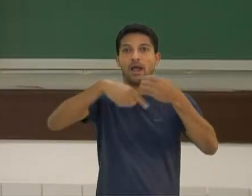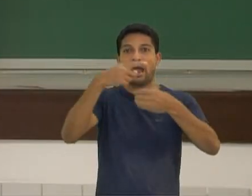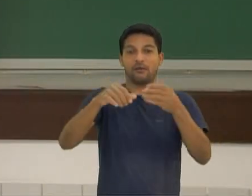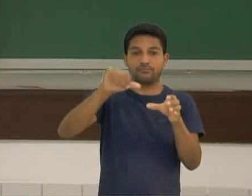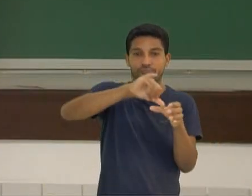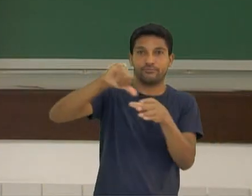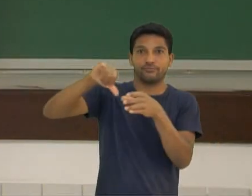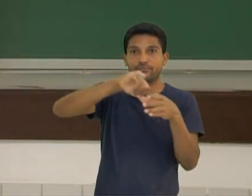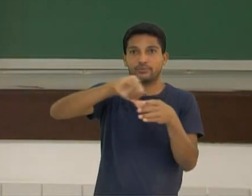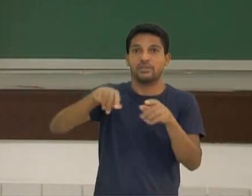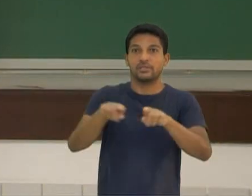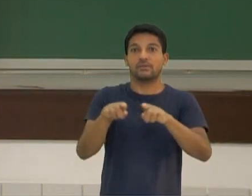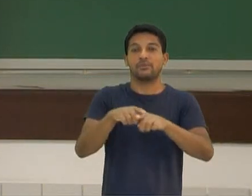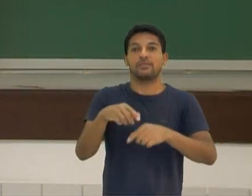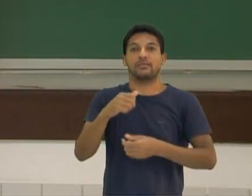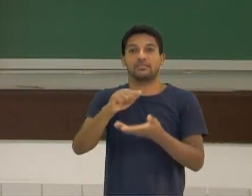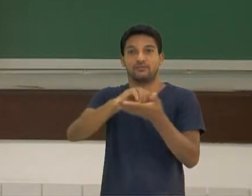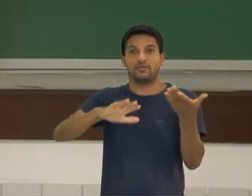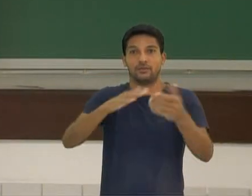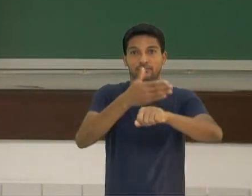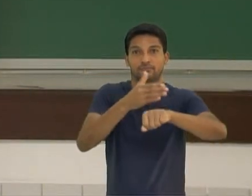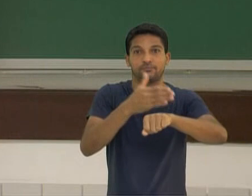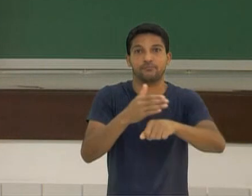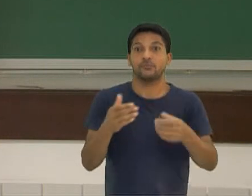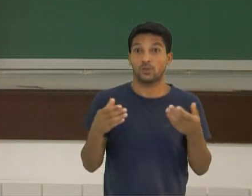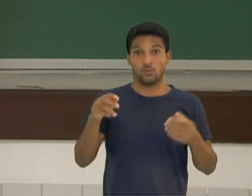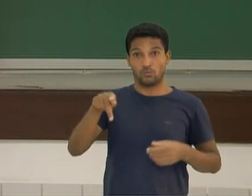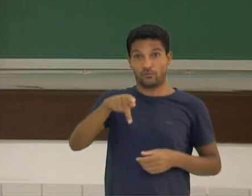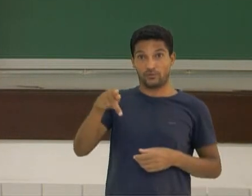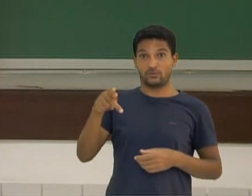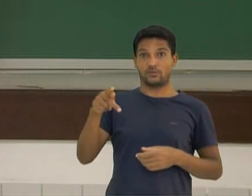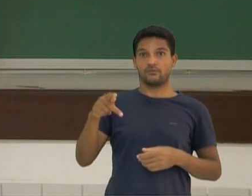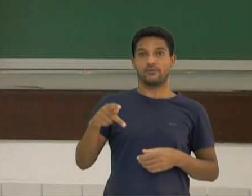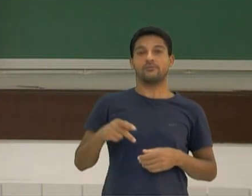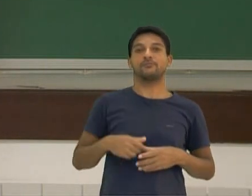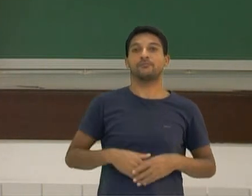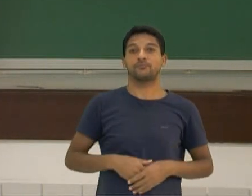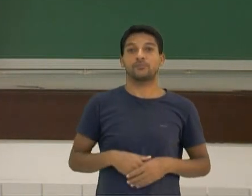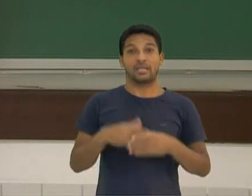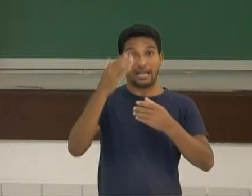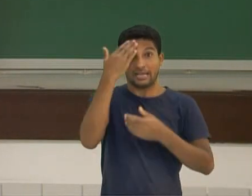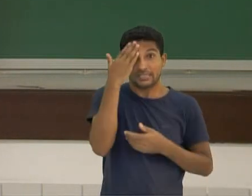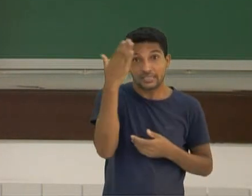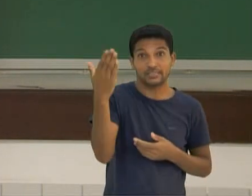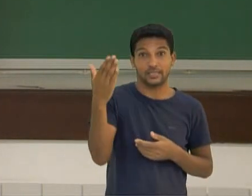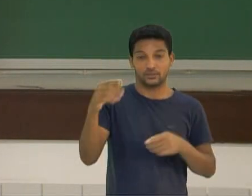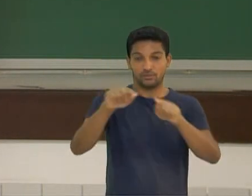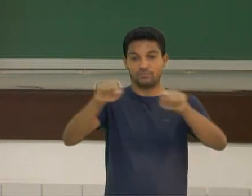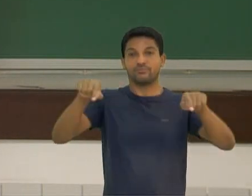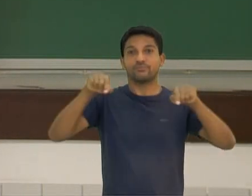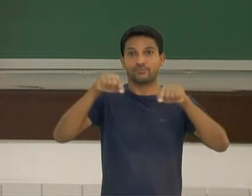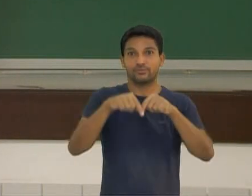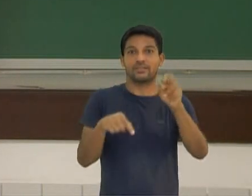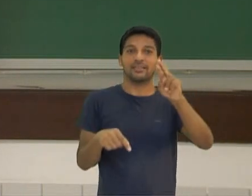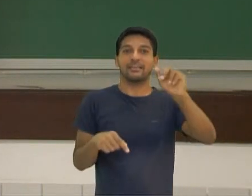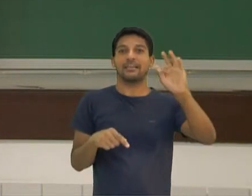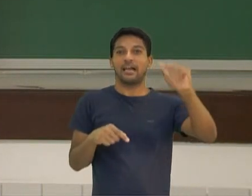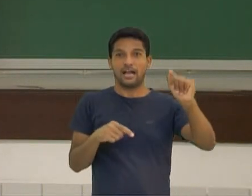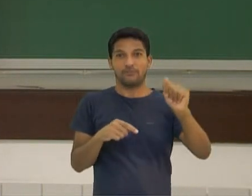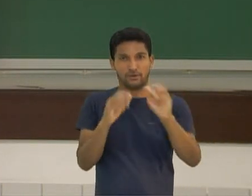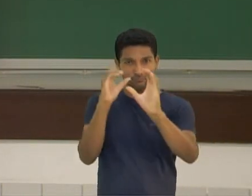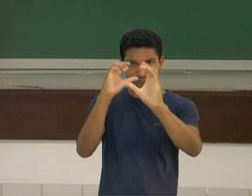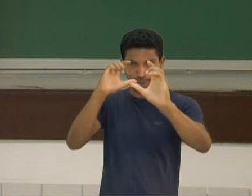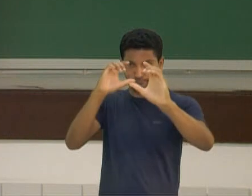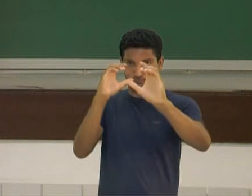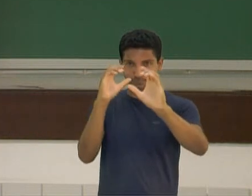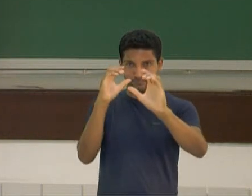senhores, eu, o professor Robert, vou ficando por aqui. Agradeço a toda essa galera do Estúdio 3 do Aula Paraná, sob o comando do Rafa e também